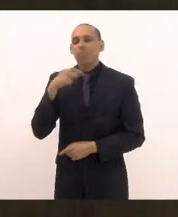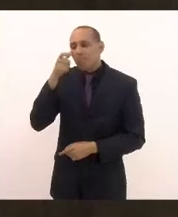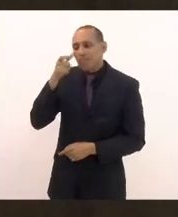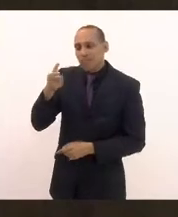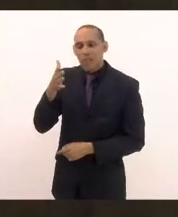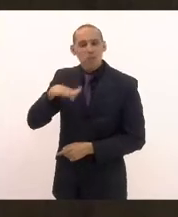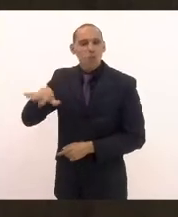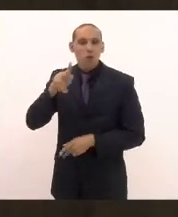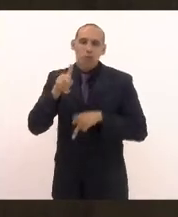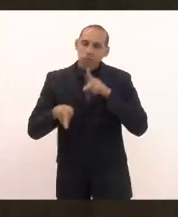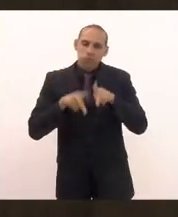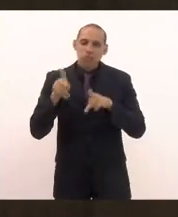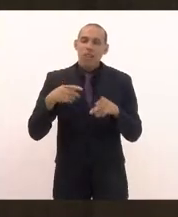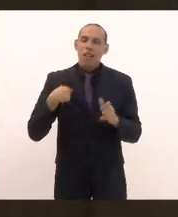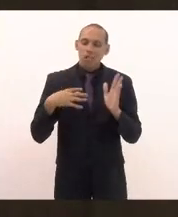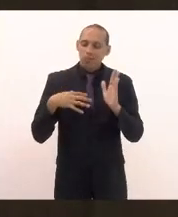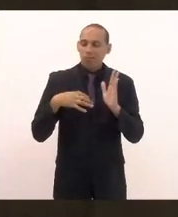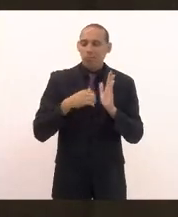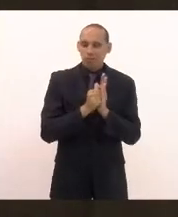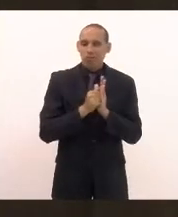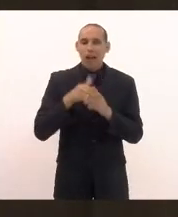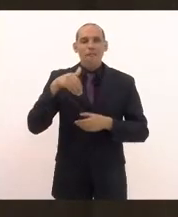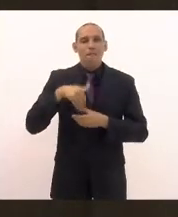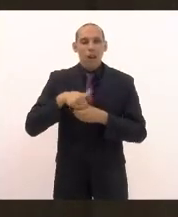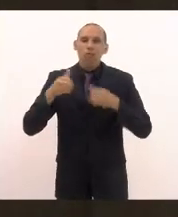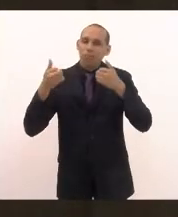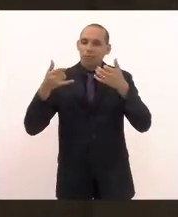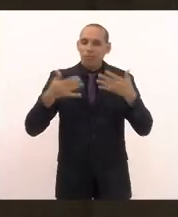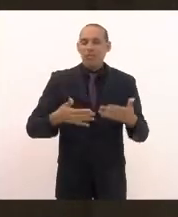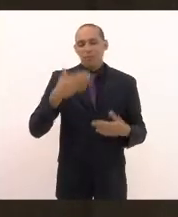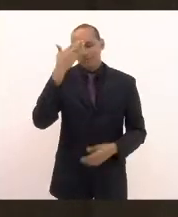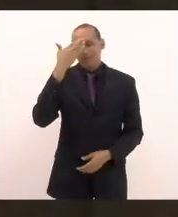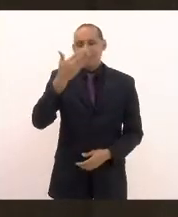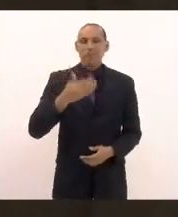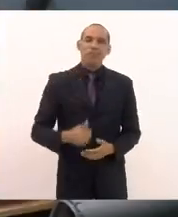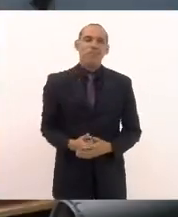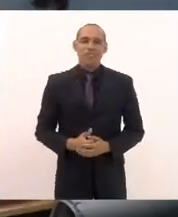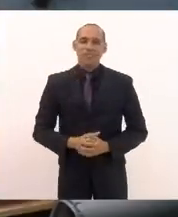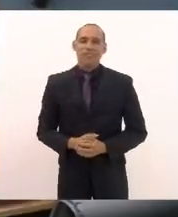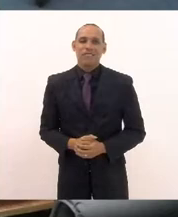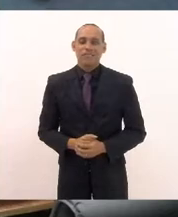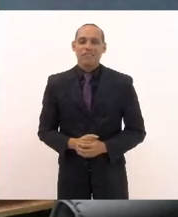senhora presidente, o meu registro na declaração de voto e muito obrigado.